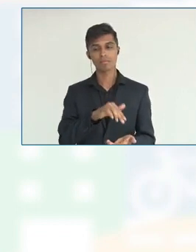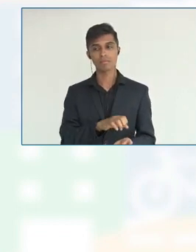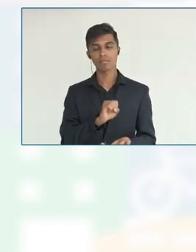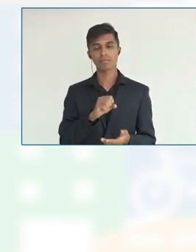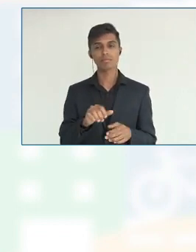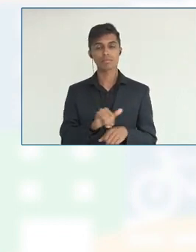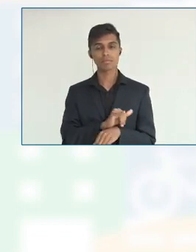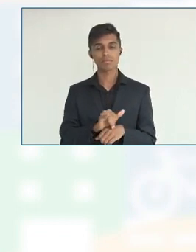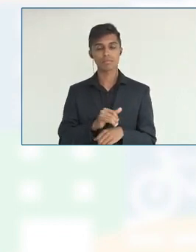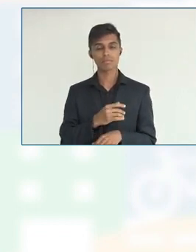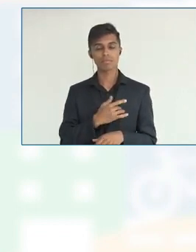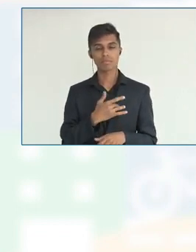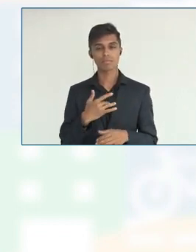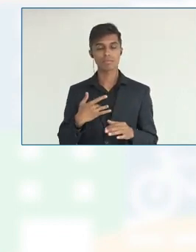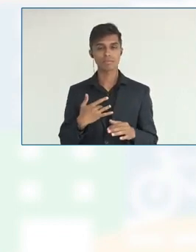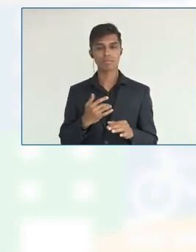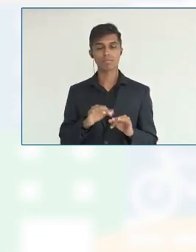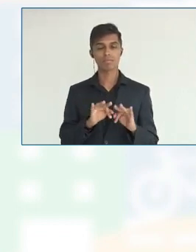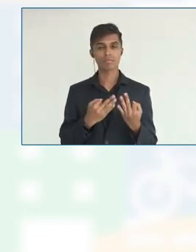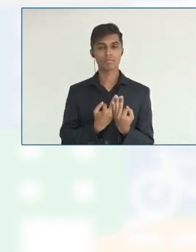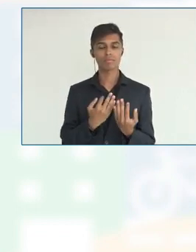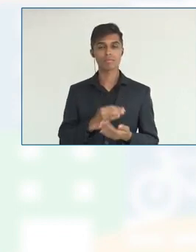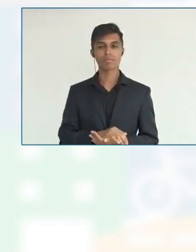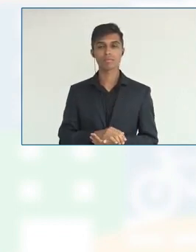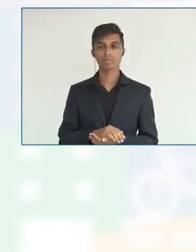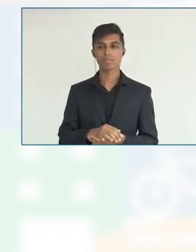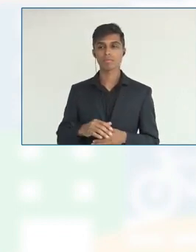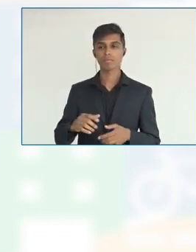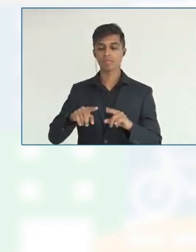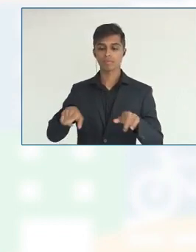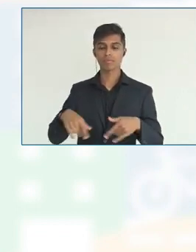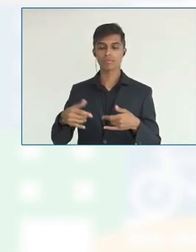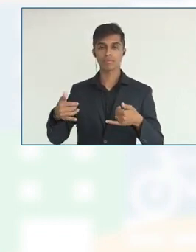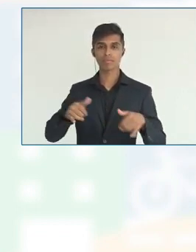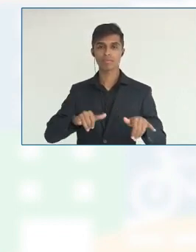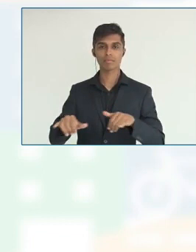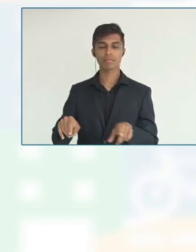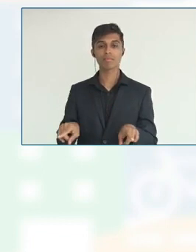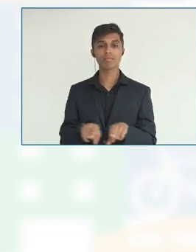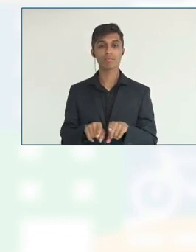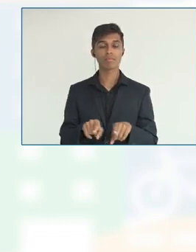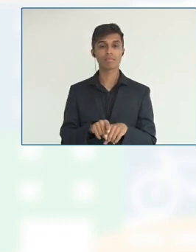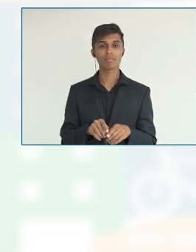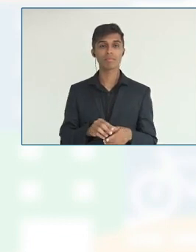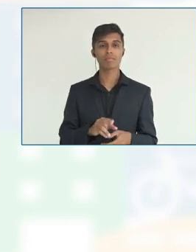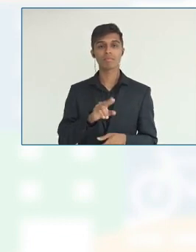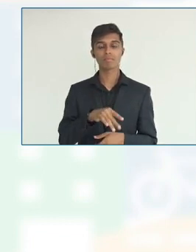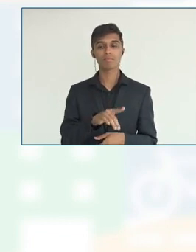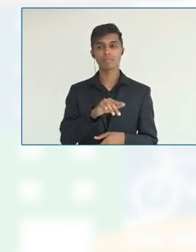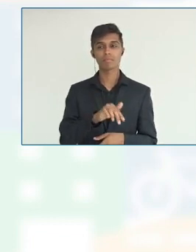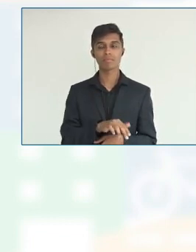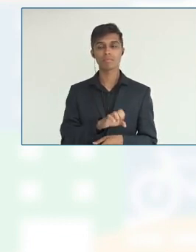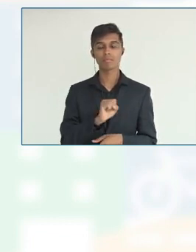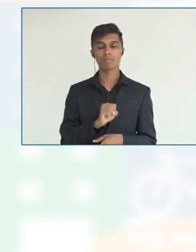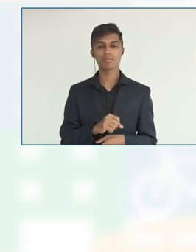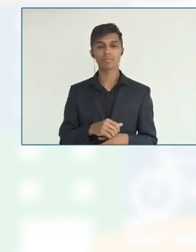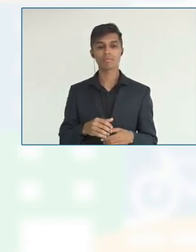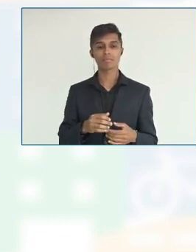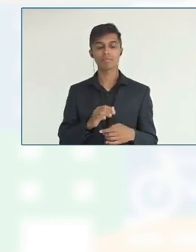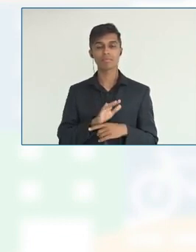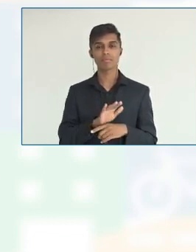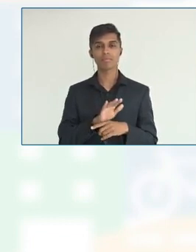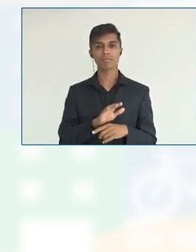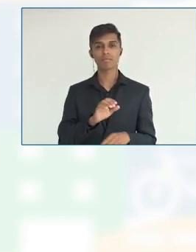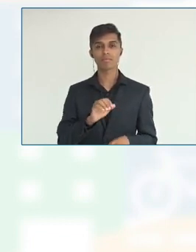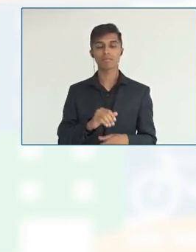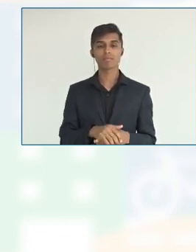da família, laboratórios, né, e também unidades de assistência médica ambulatorial, que é o